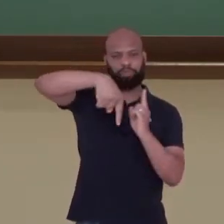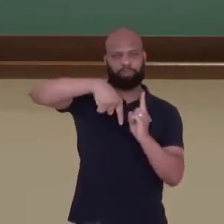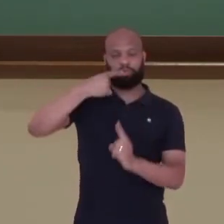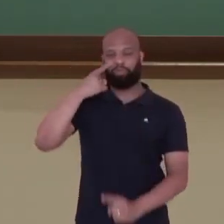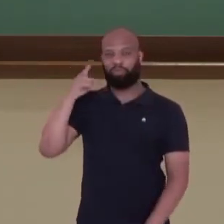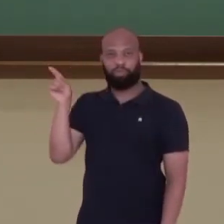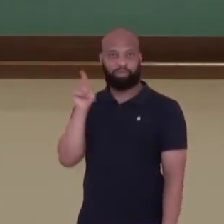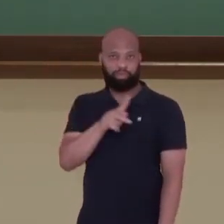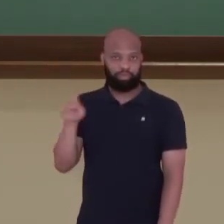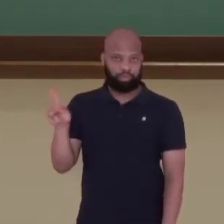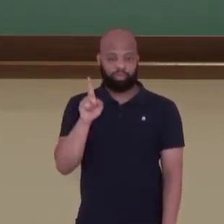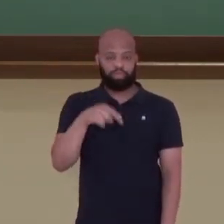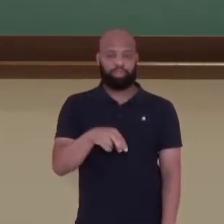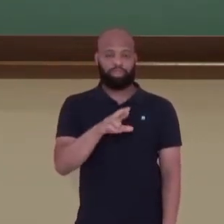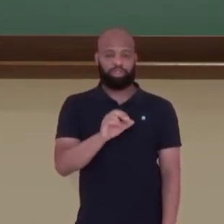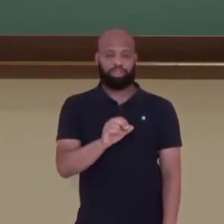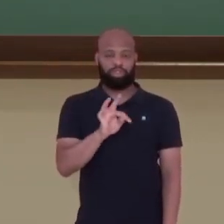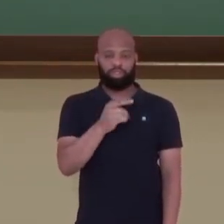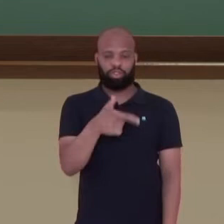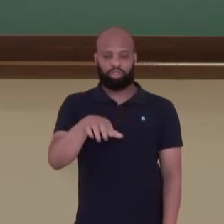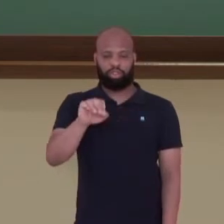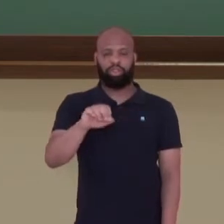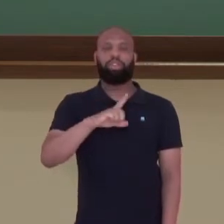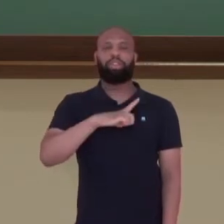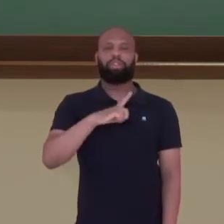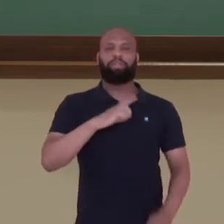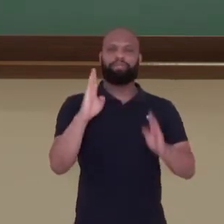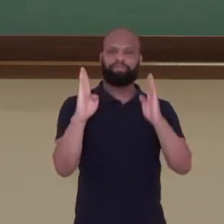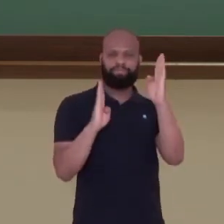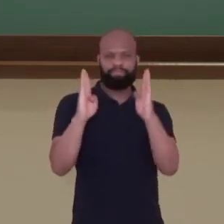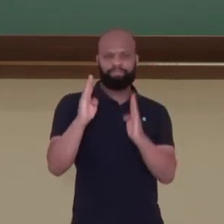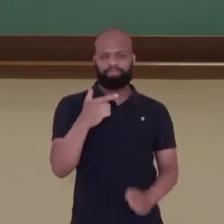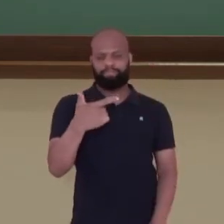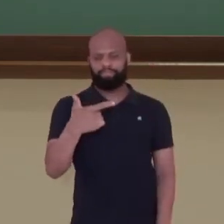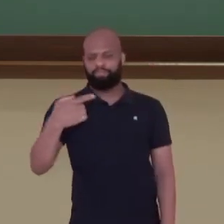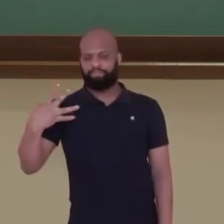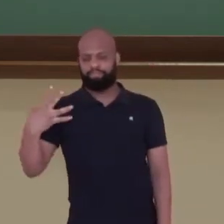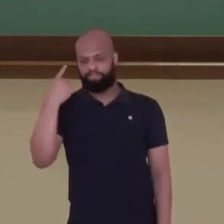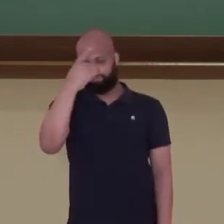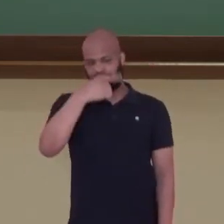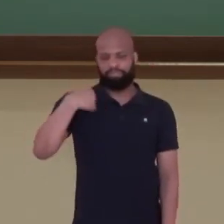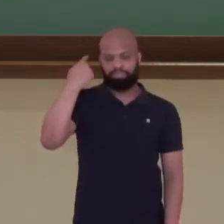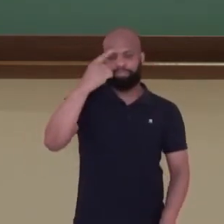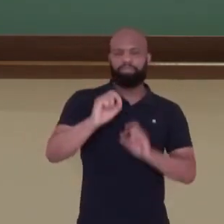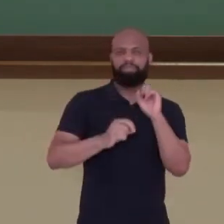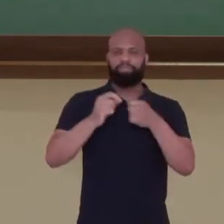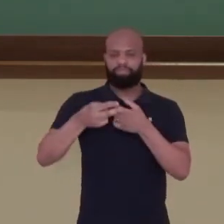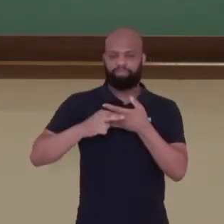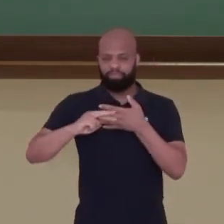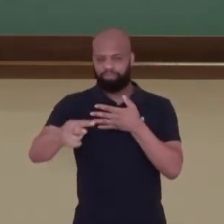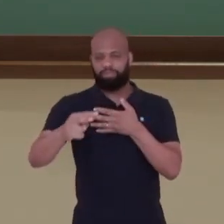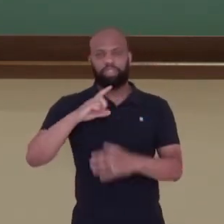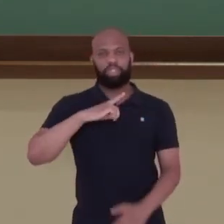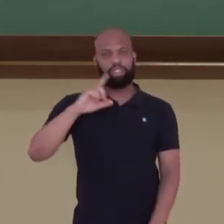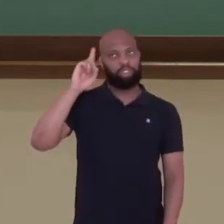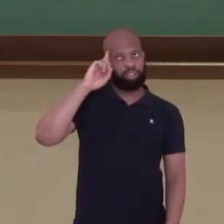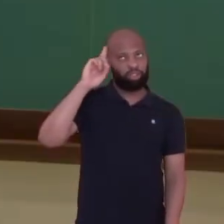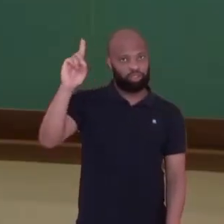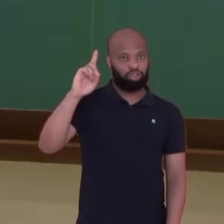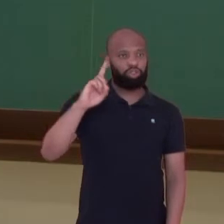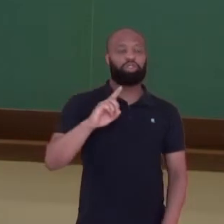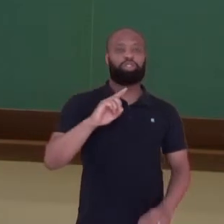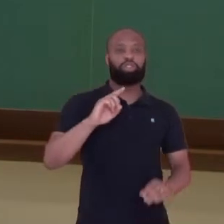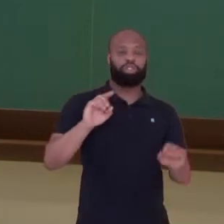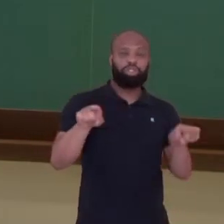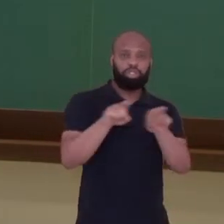uma rotação. Duração 24 horas. Qual é a sua consequência? Dias e noites.